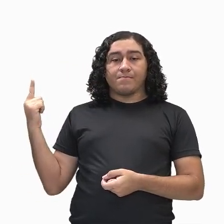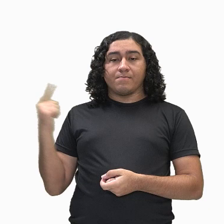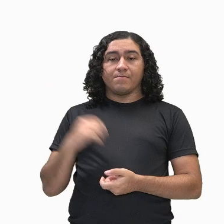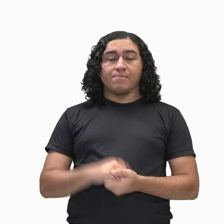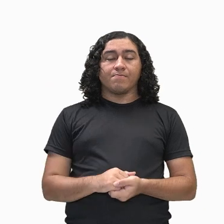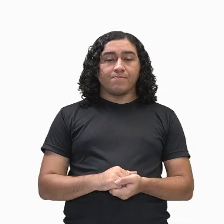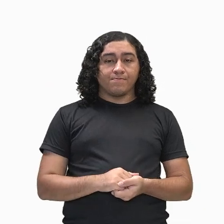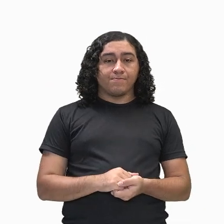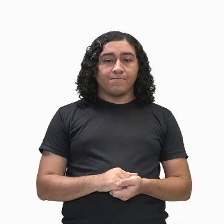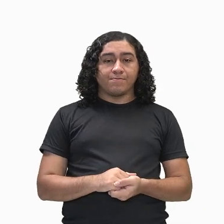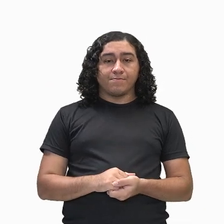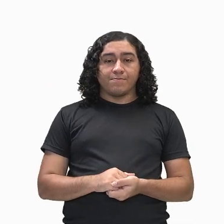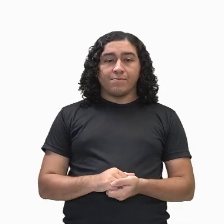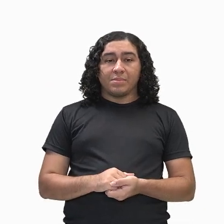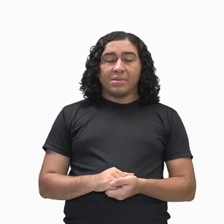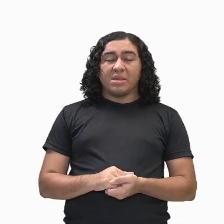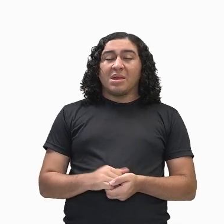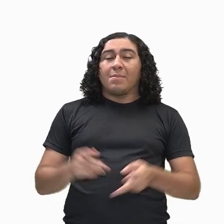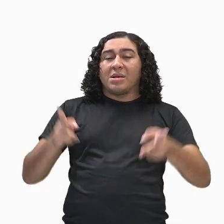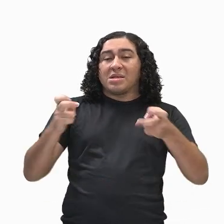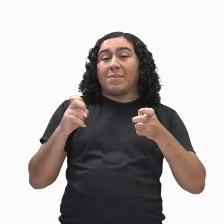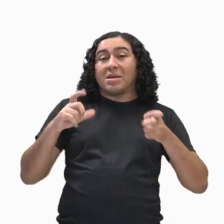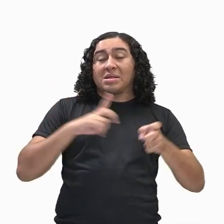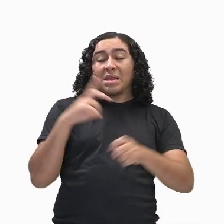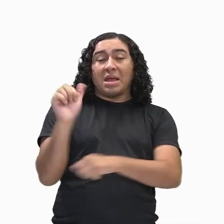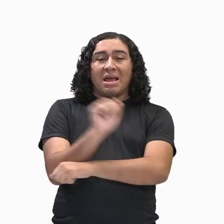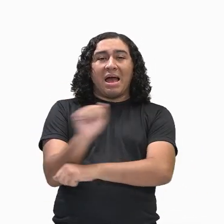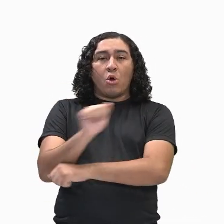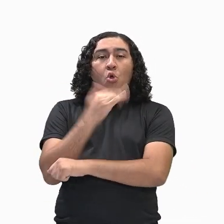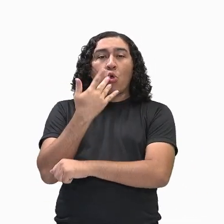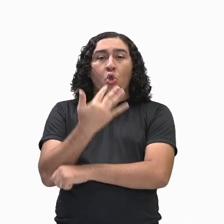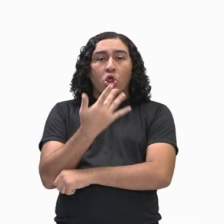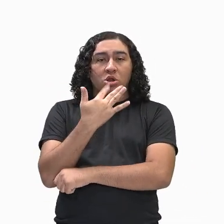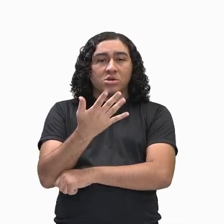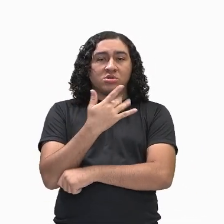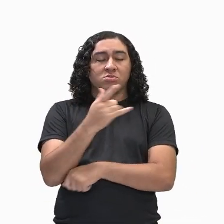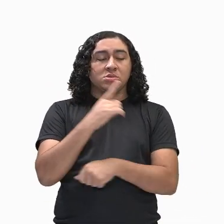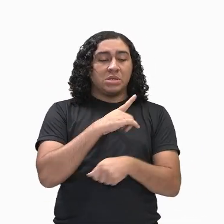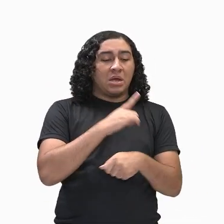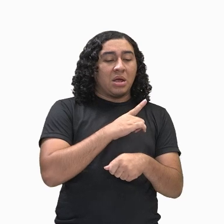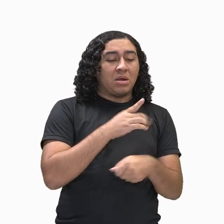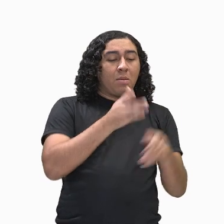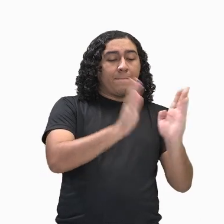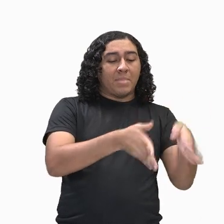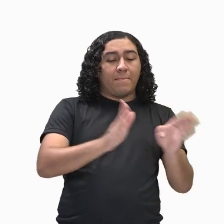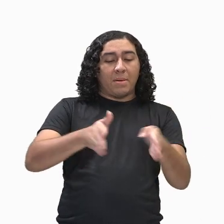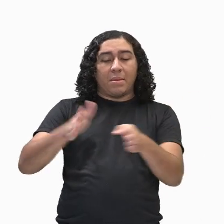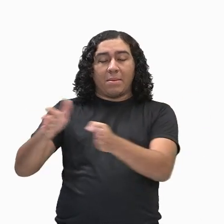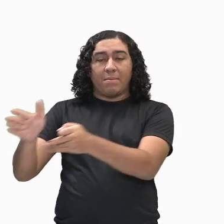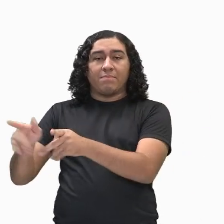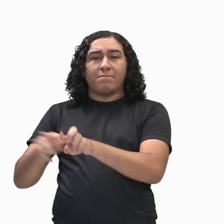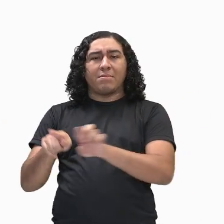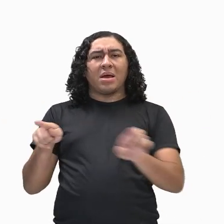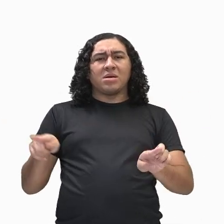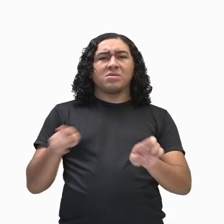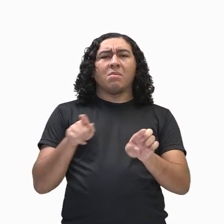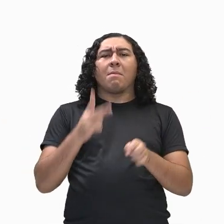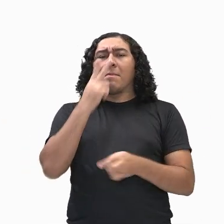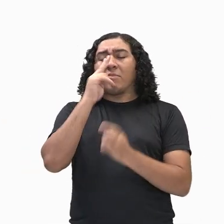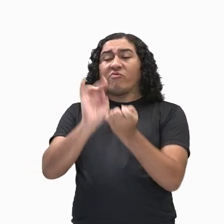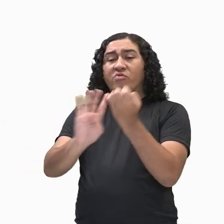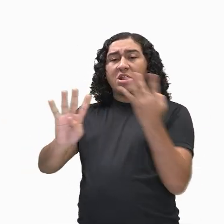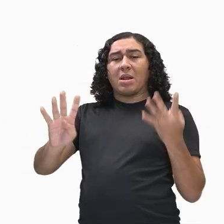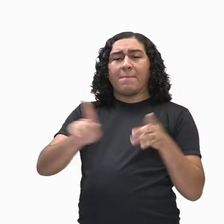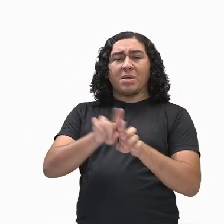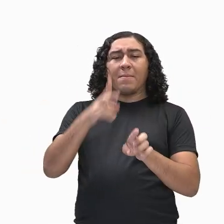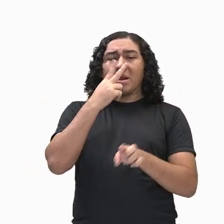Vejam que tem carros coloridos enfileirados, mas eles estão o quê?